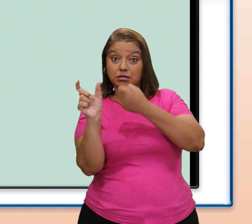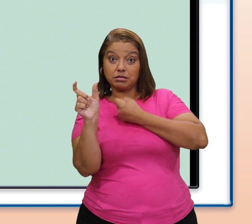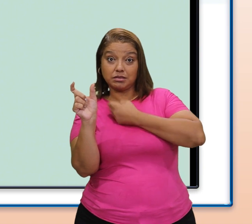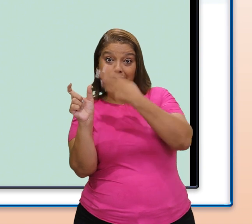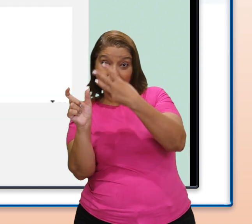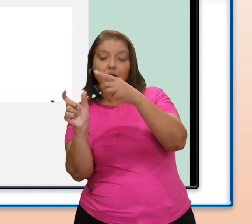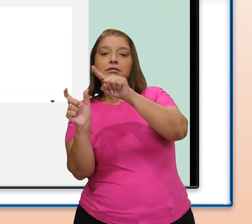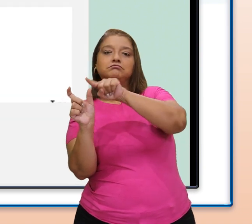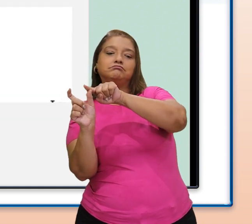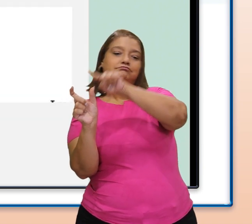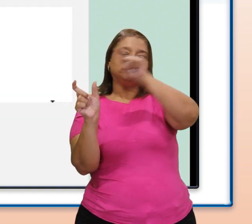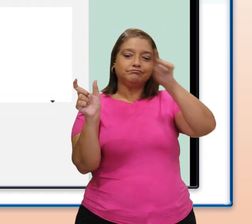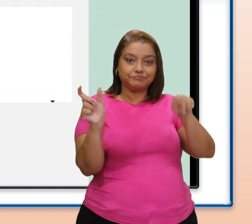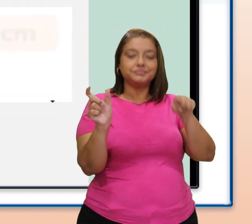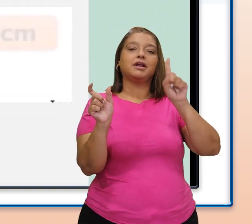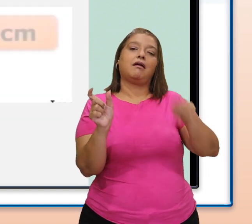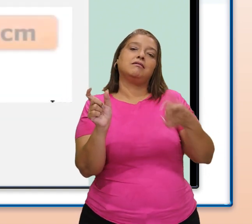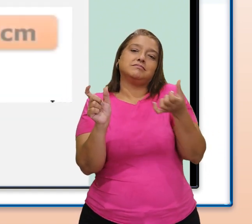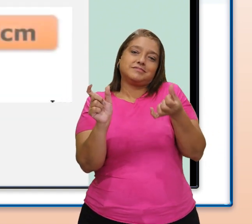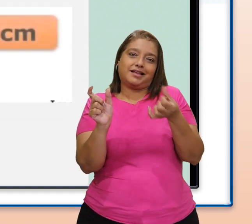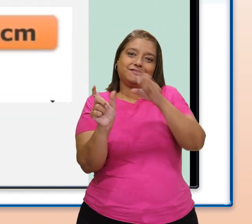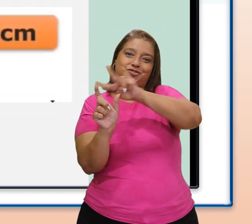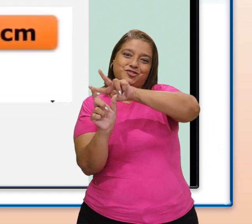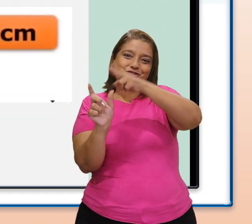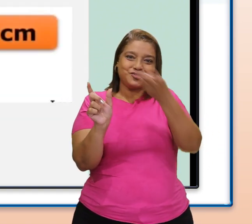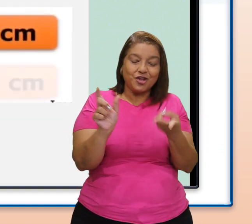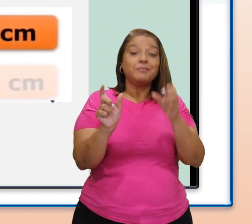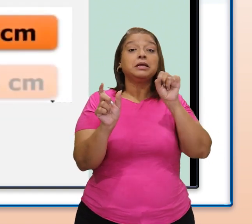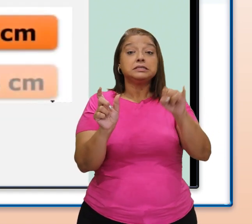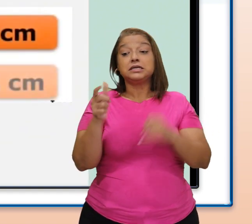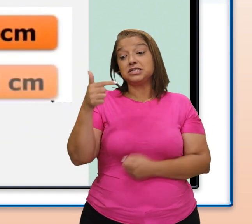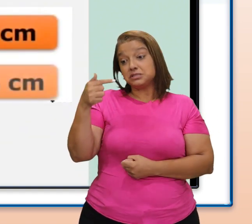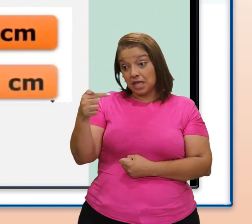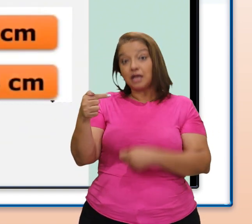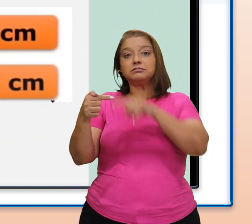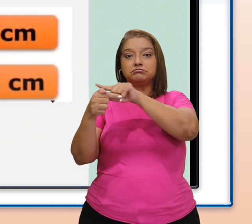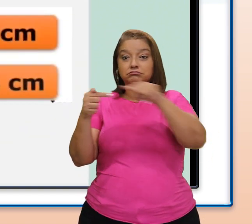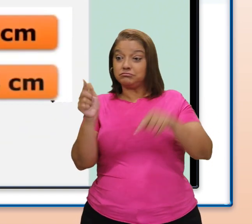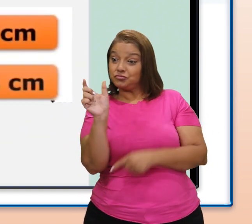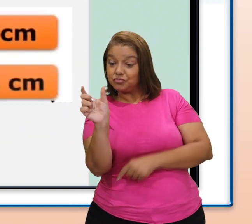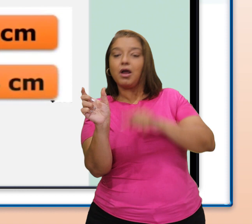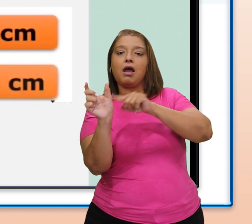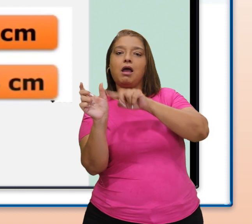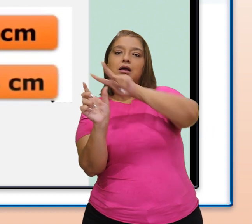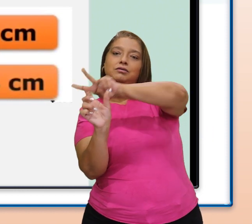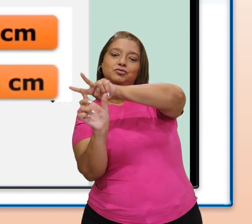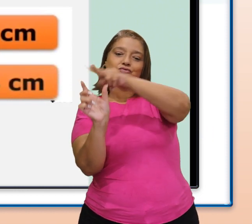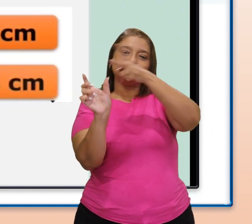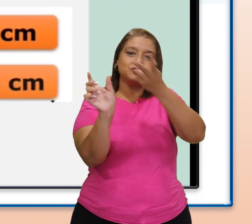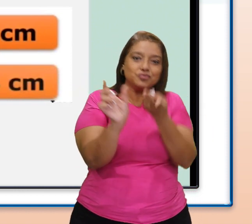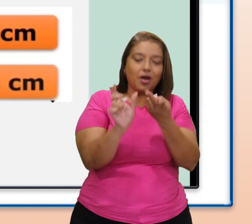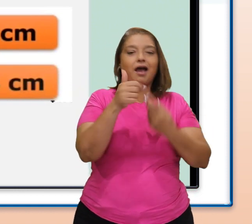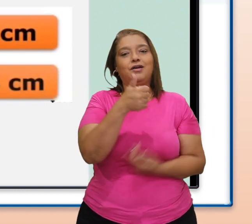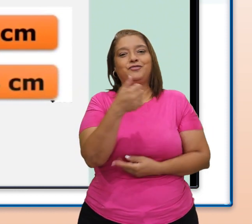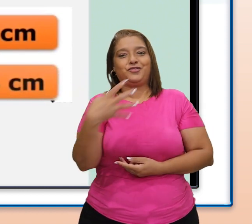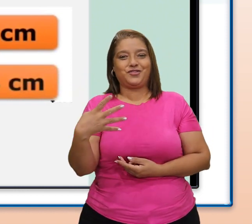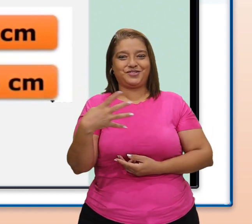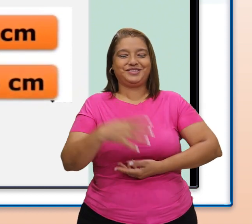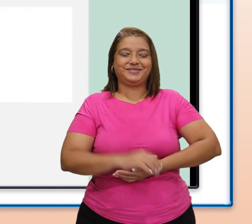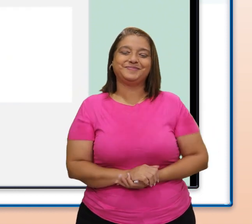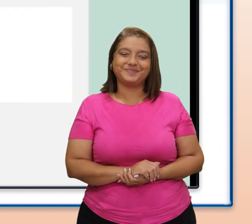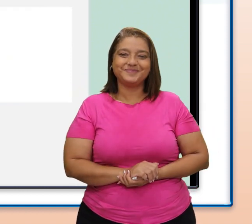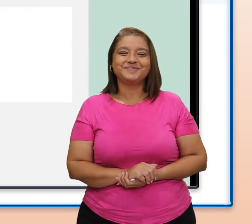exemplo, então o diâmetro será 6 centímetros. Se o raio for 7, então o diâmetro será 14